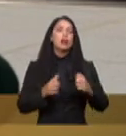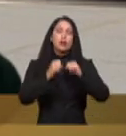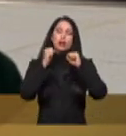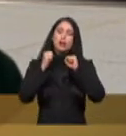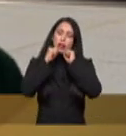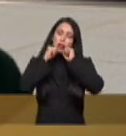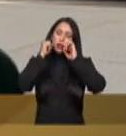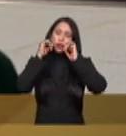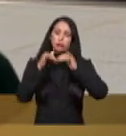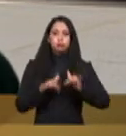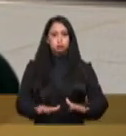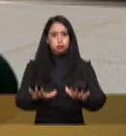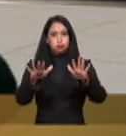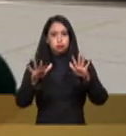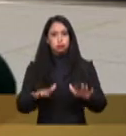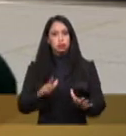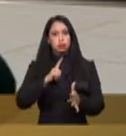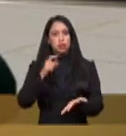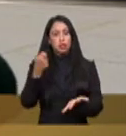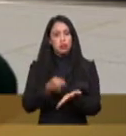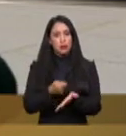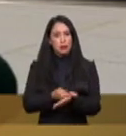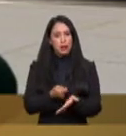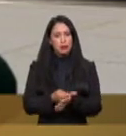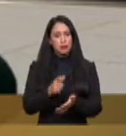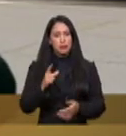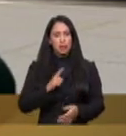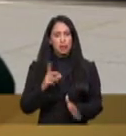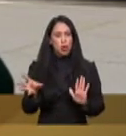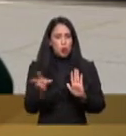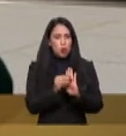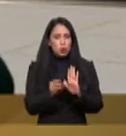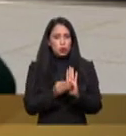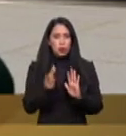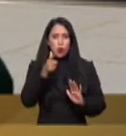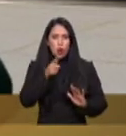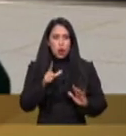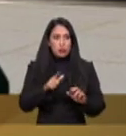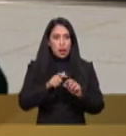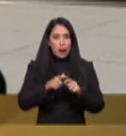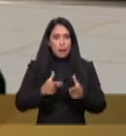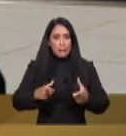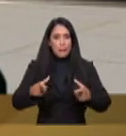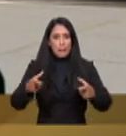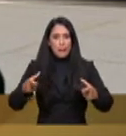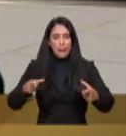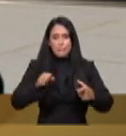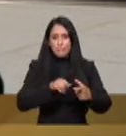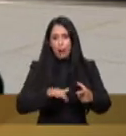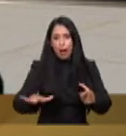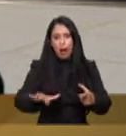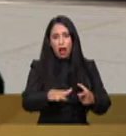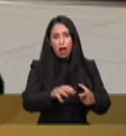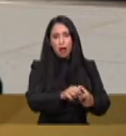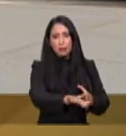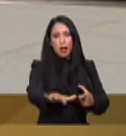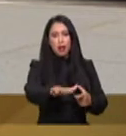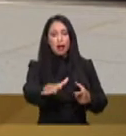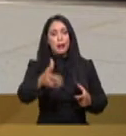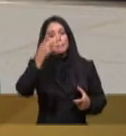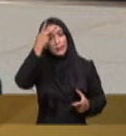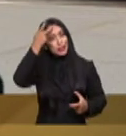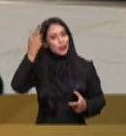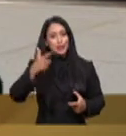impulsionamento, paga-se para que determinado conteúdo tenha seu alcance ampliado, atingindo pessoas que a ele não